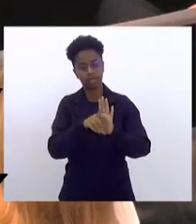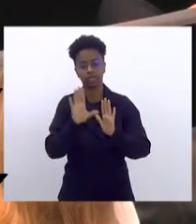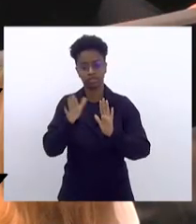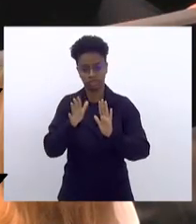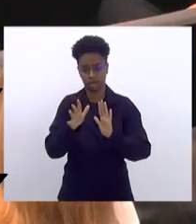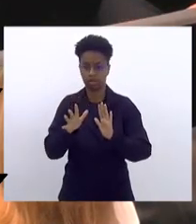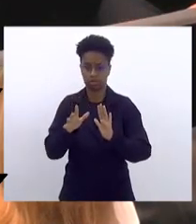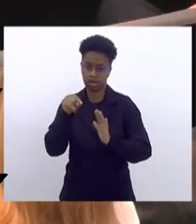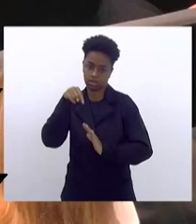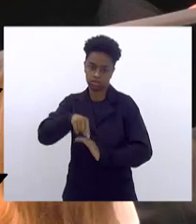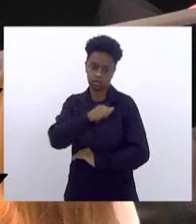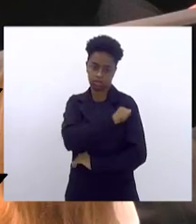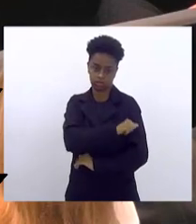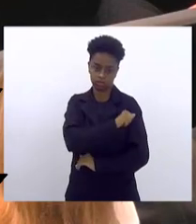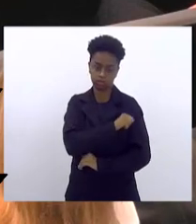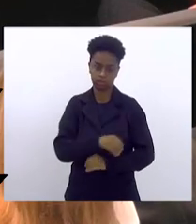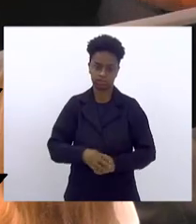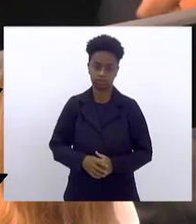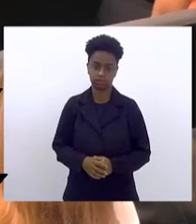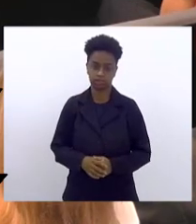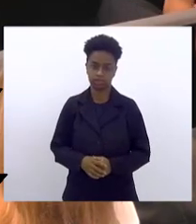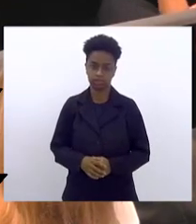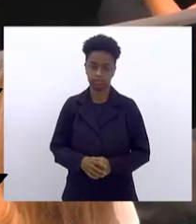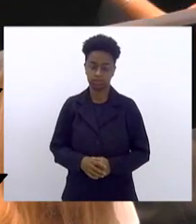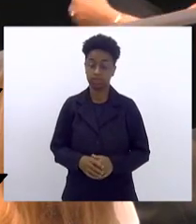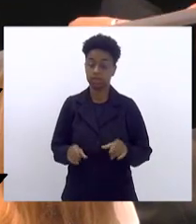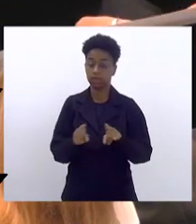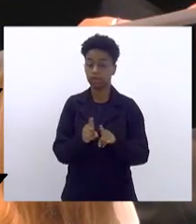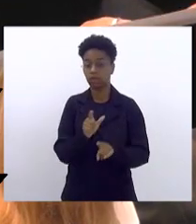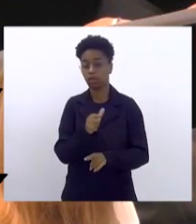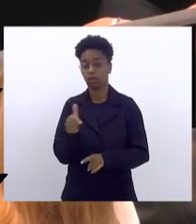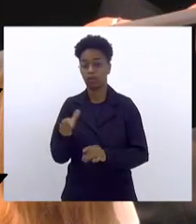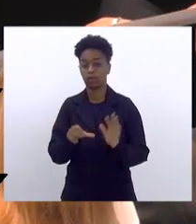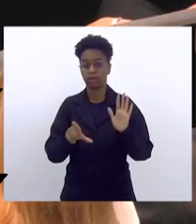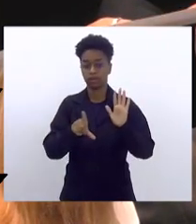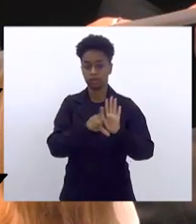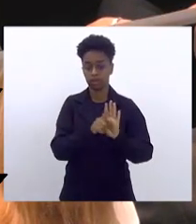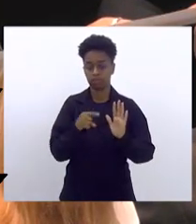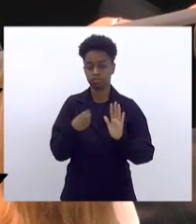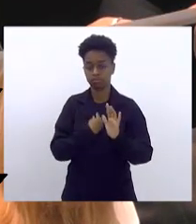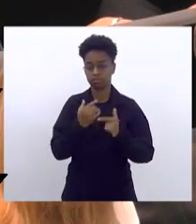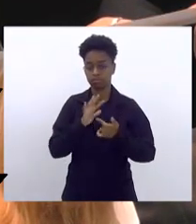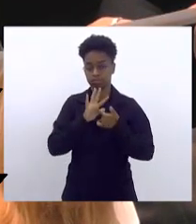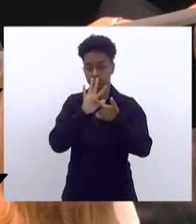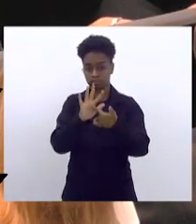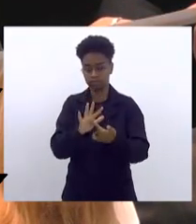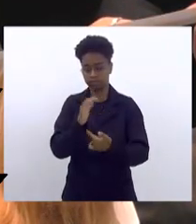vigência no nosso estado tem uma outra lei que a gente traz aqui